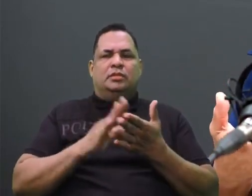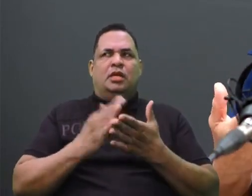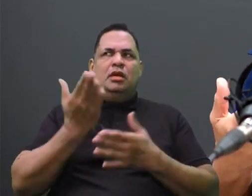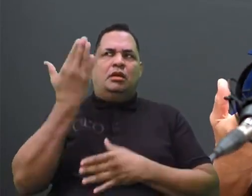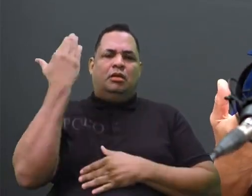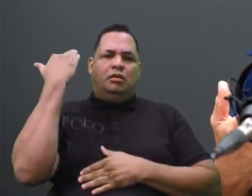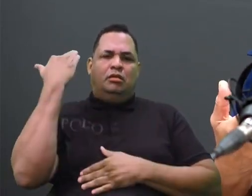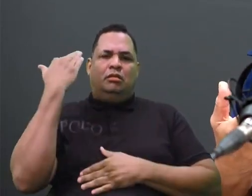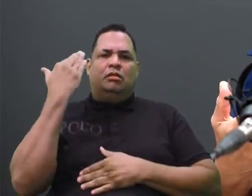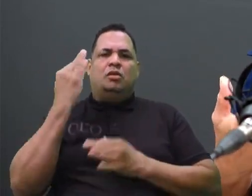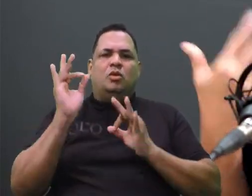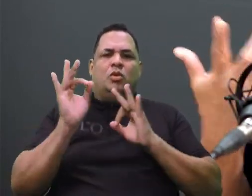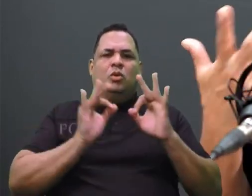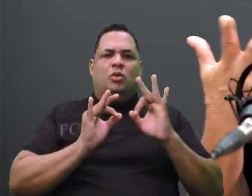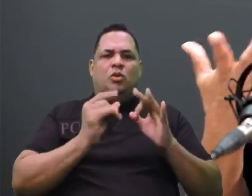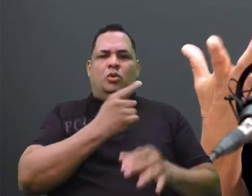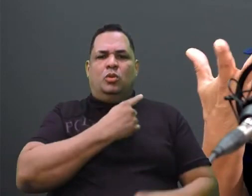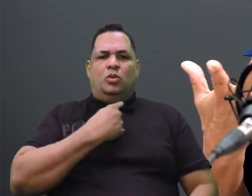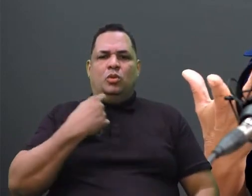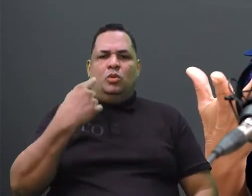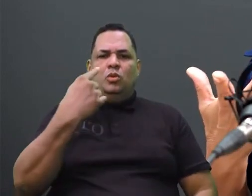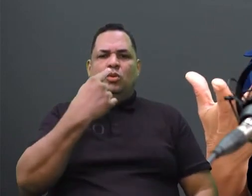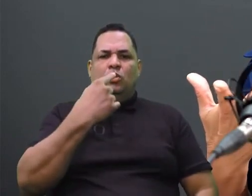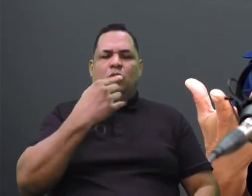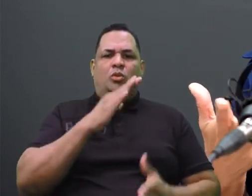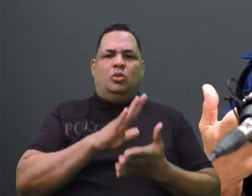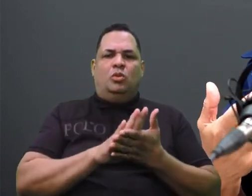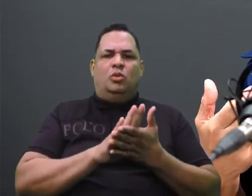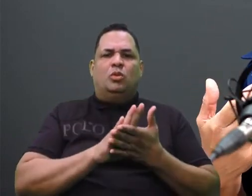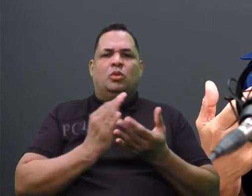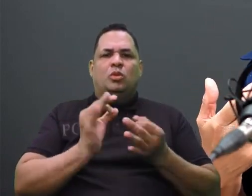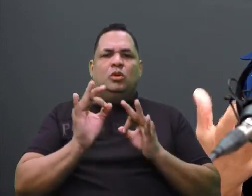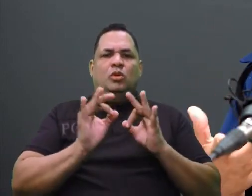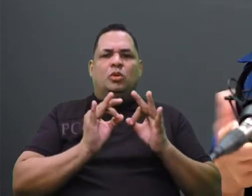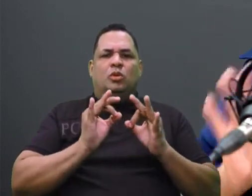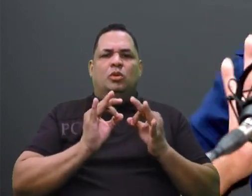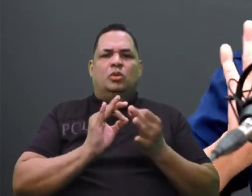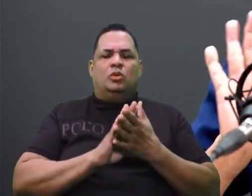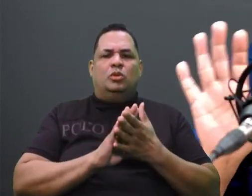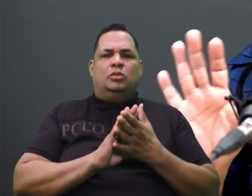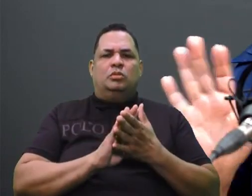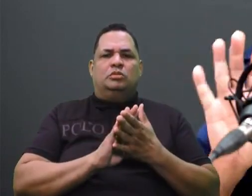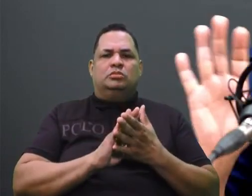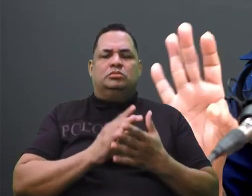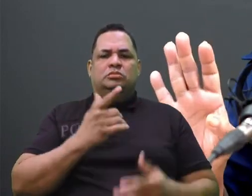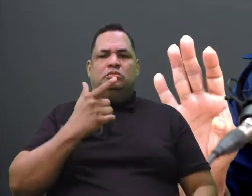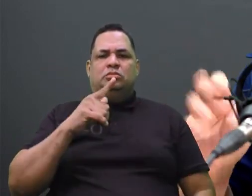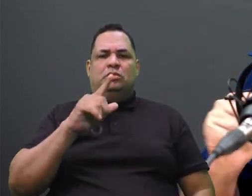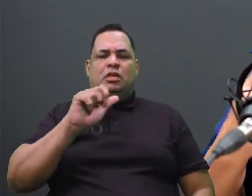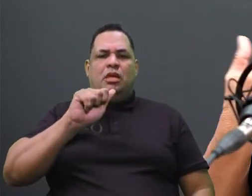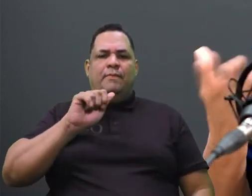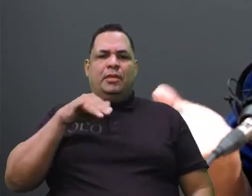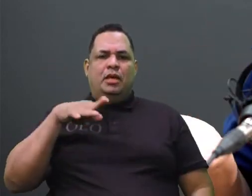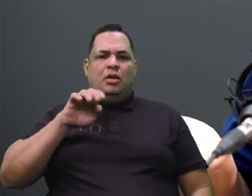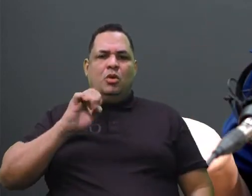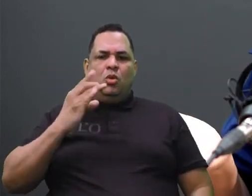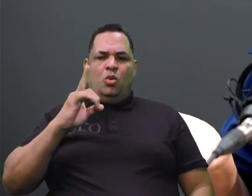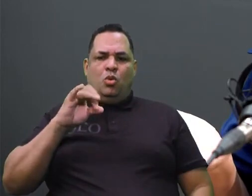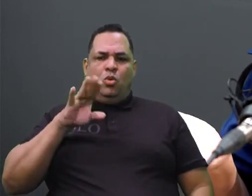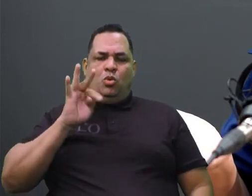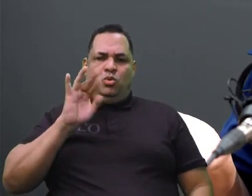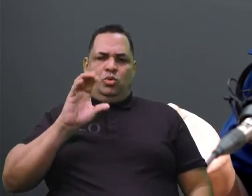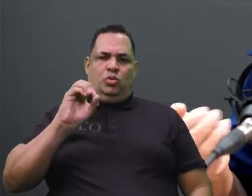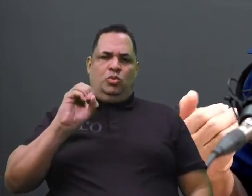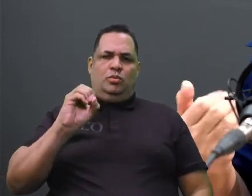época nós nos fundamentávamos em Alpia Couto. Não tem sinal, porque ela é do oralismo e ela não